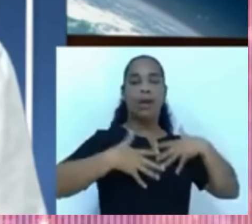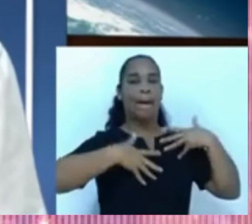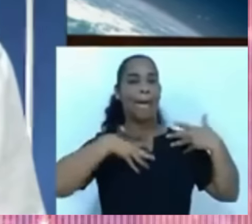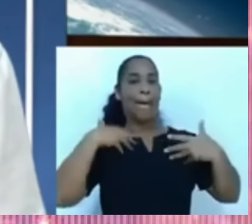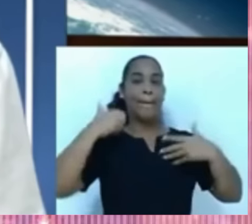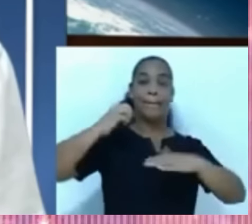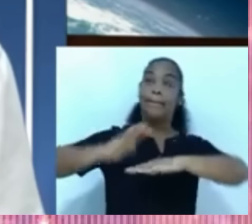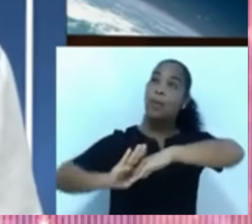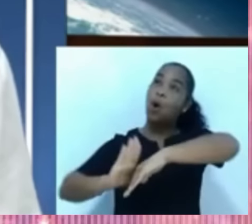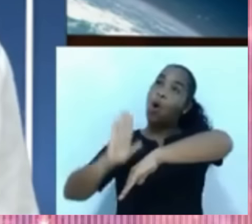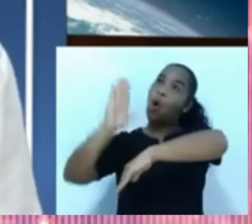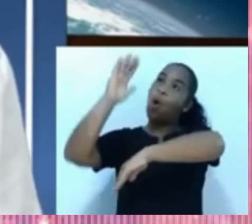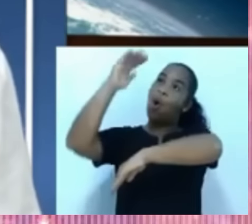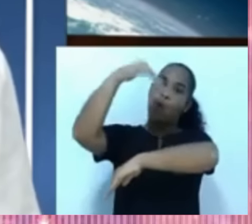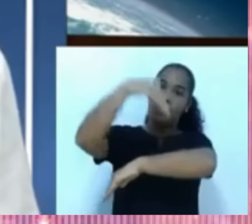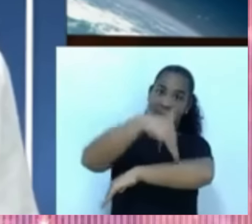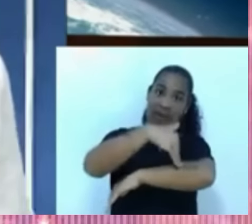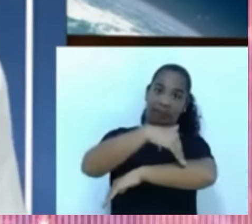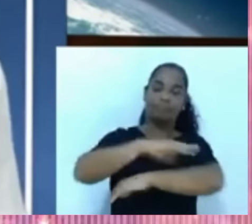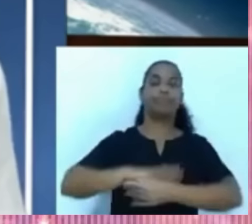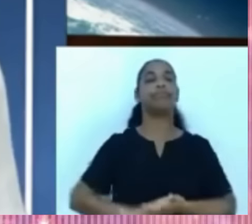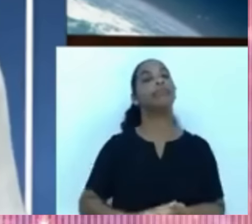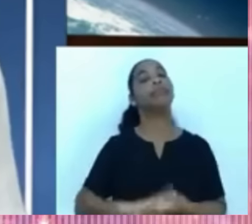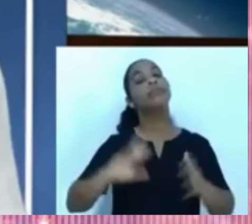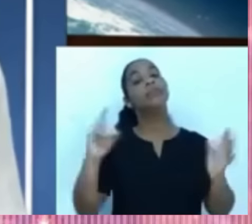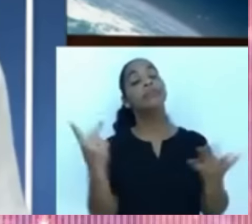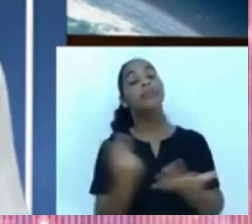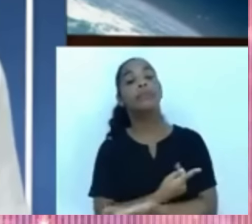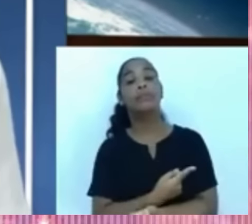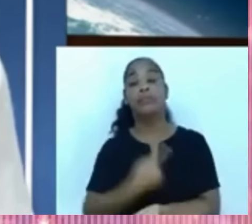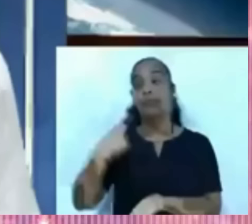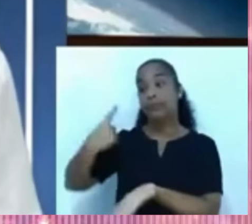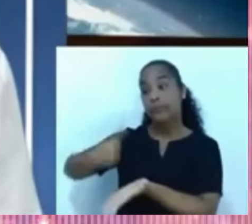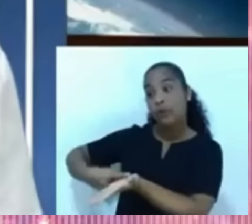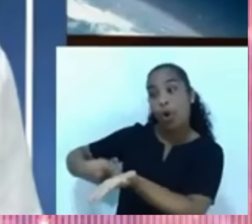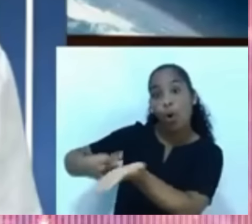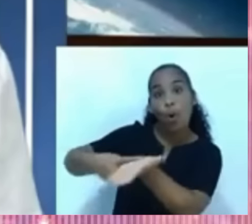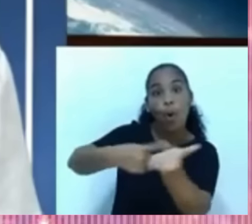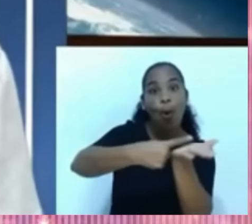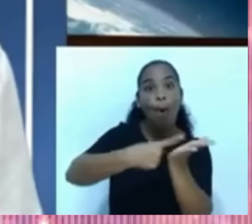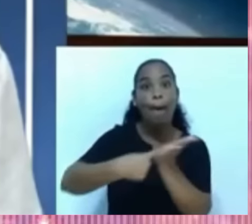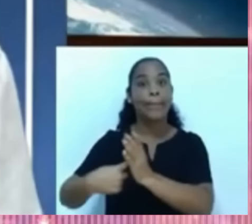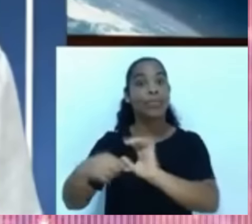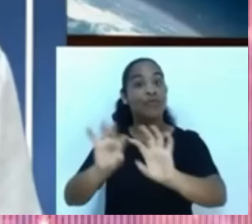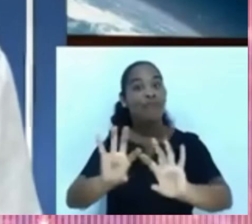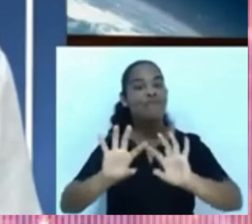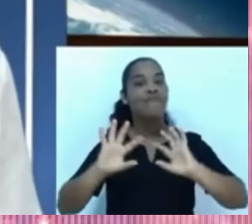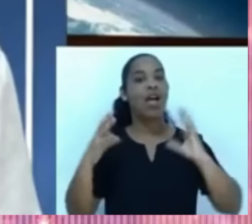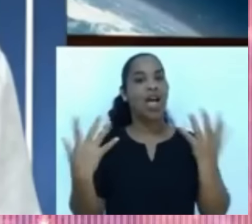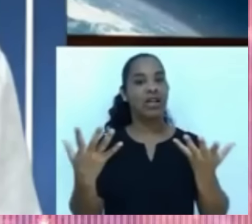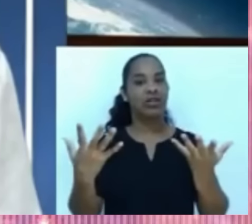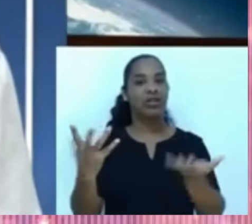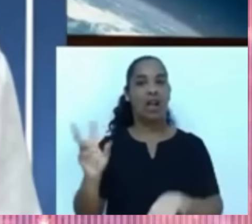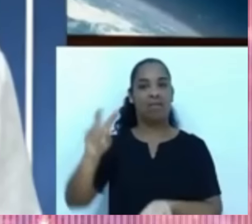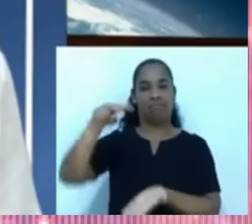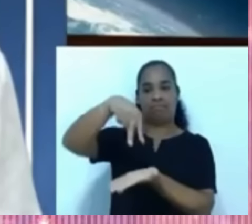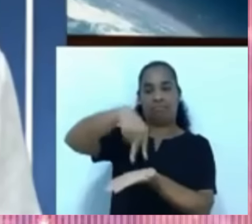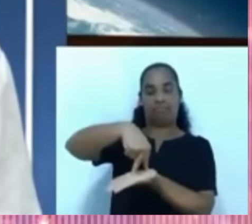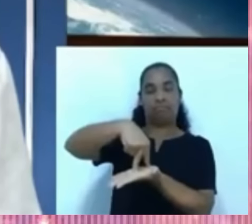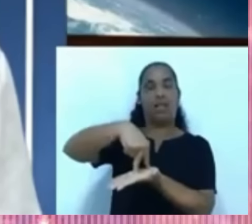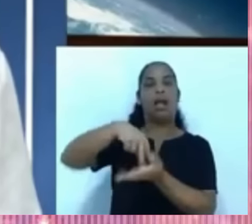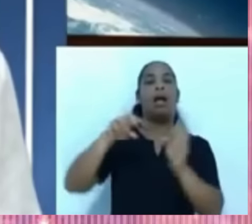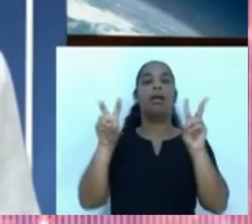e certo dia quando se programou uma grande festa para poder falar-se de educação